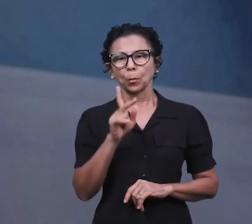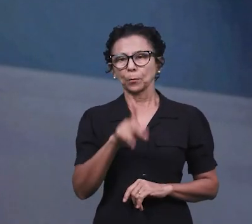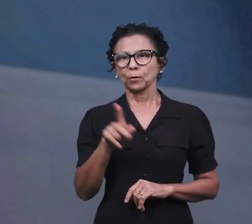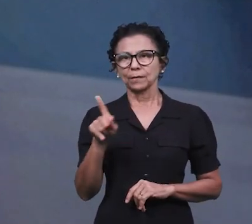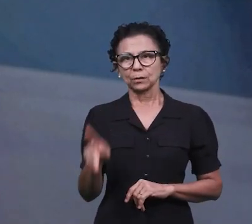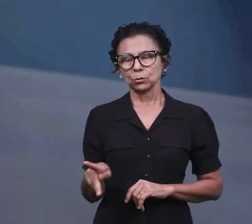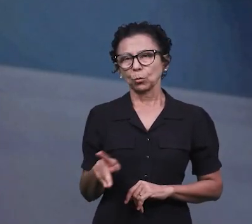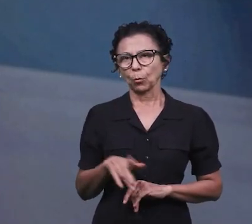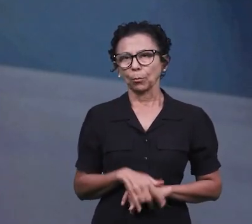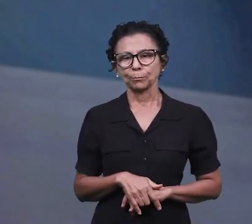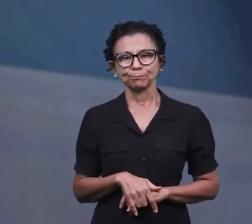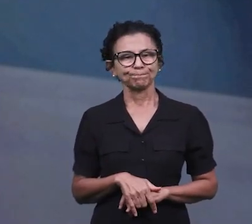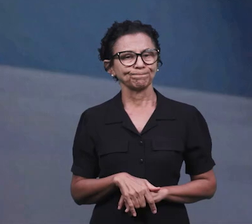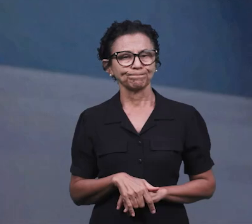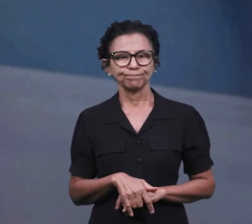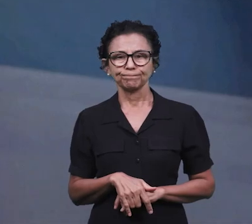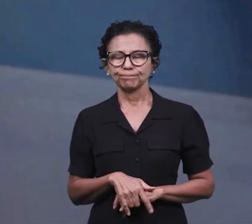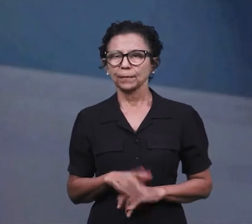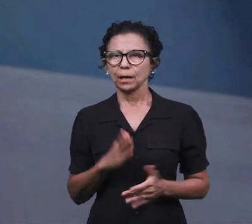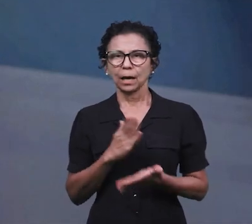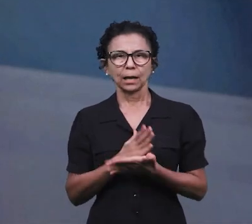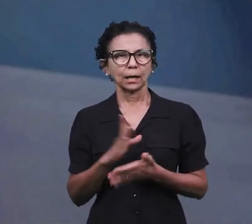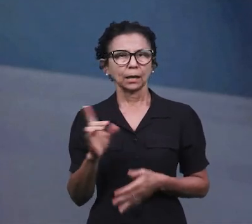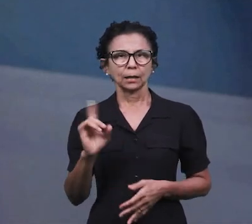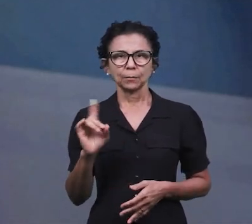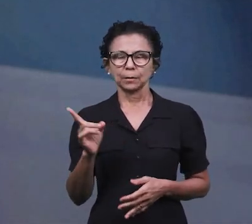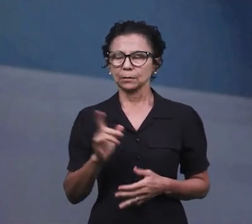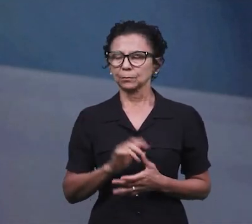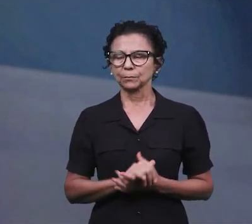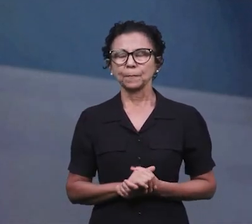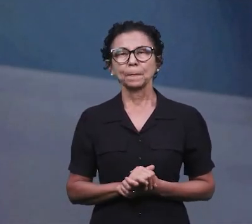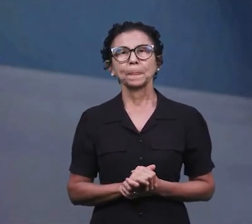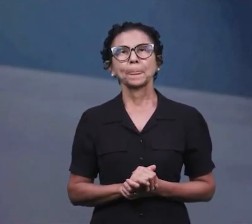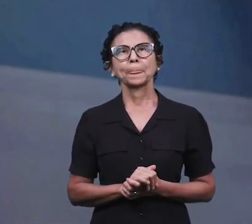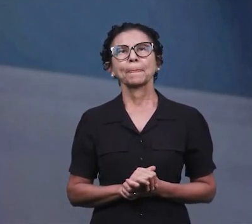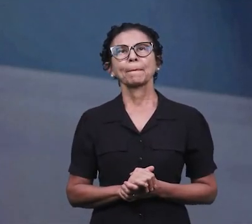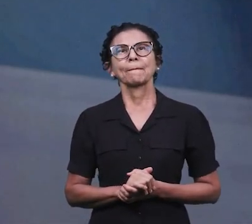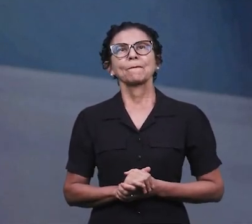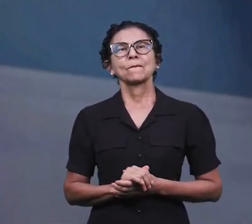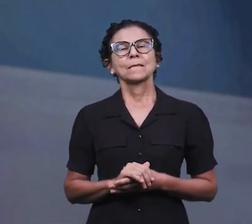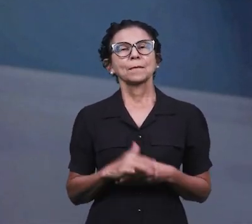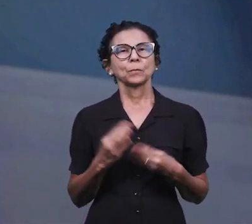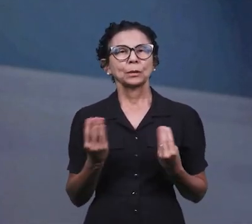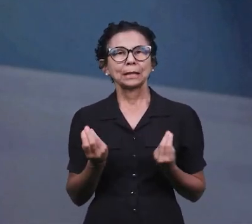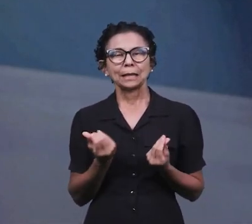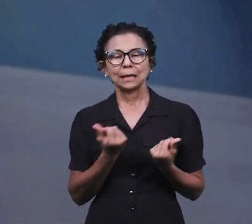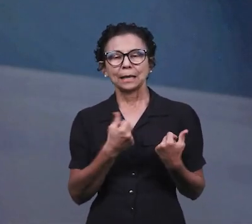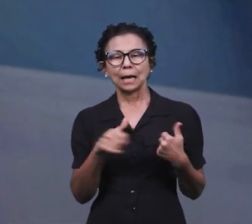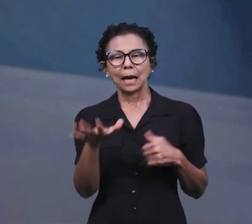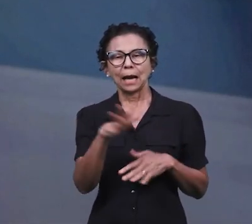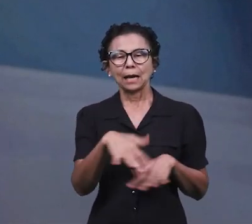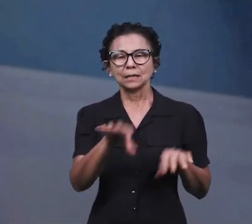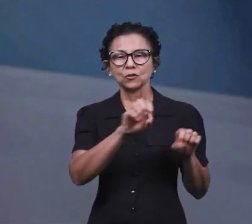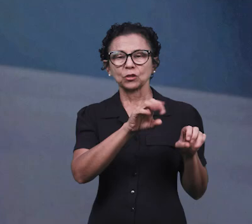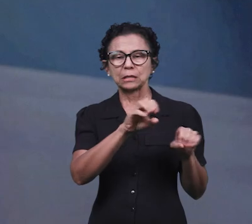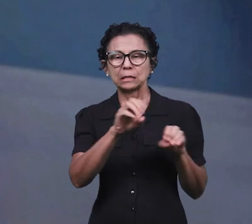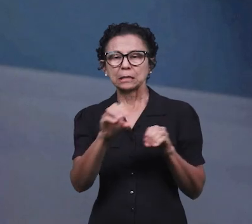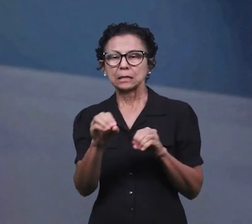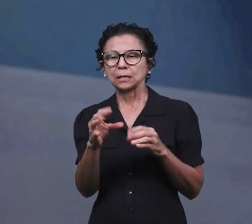a educação ela passa muito por esses critérios muito humanos, né, do sentir ali, enfim.